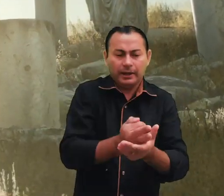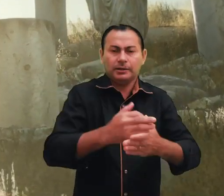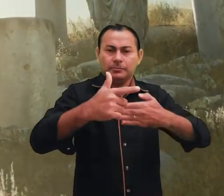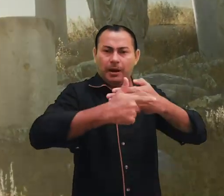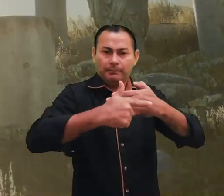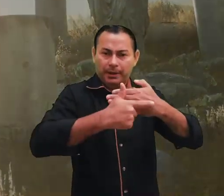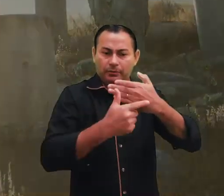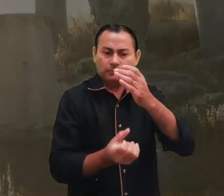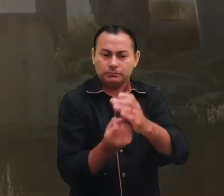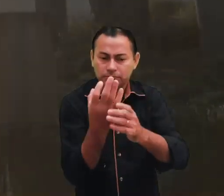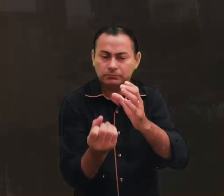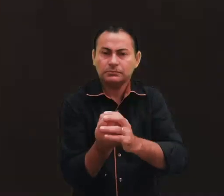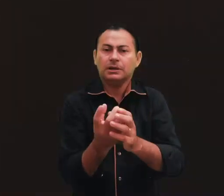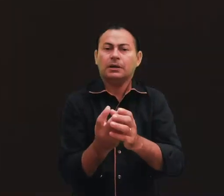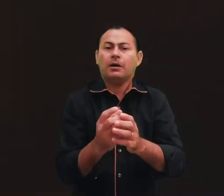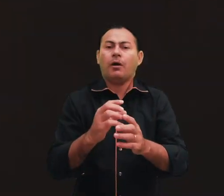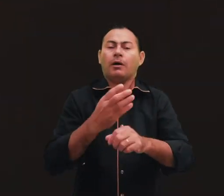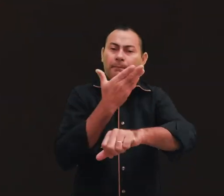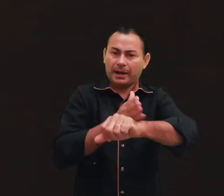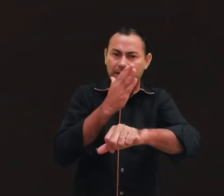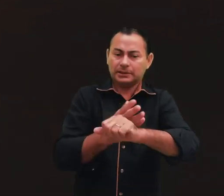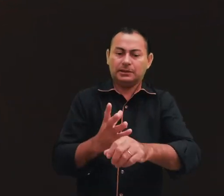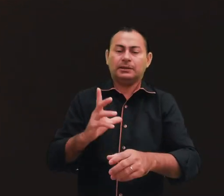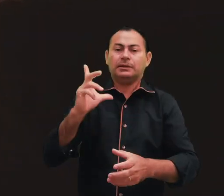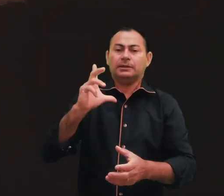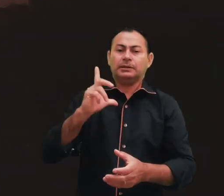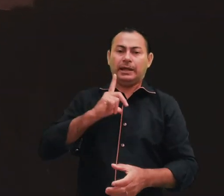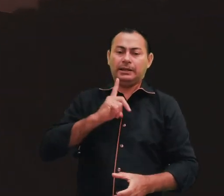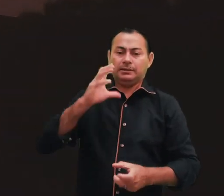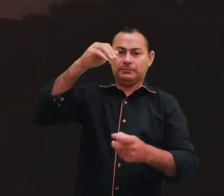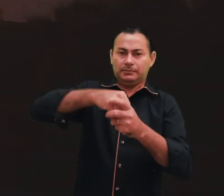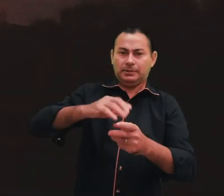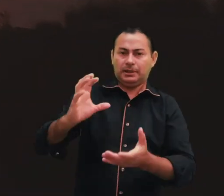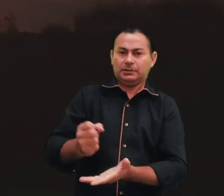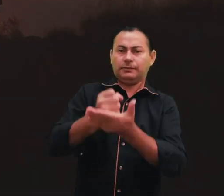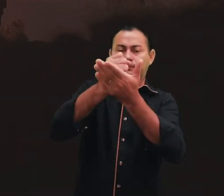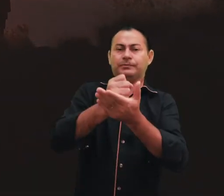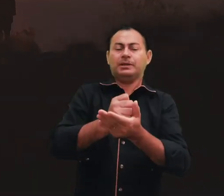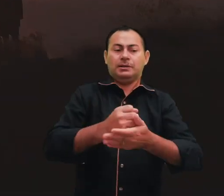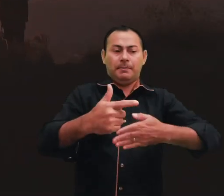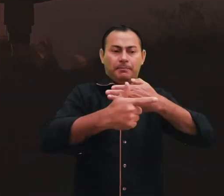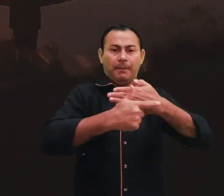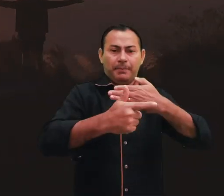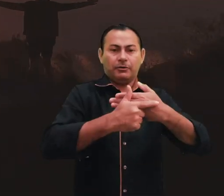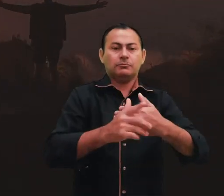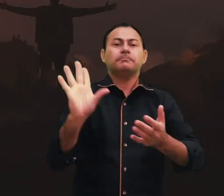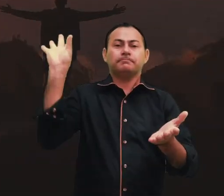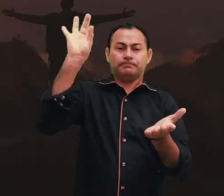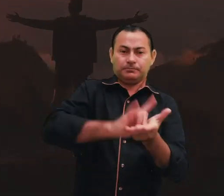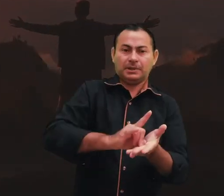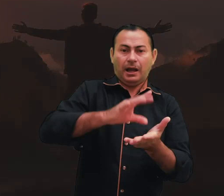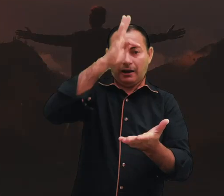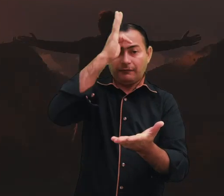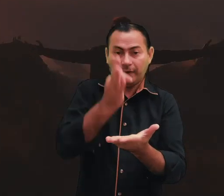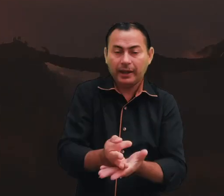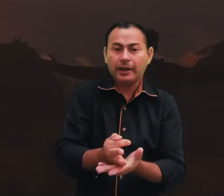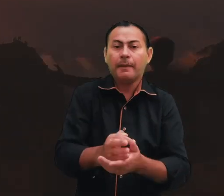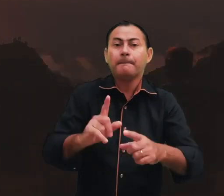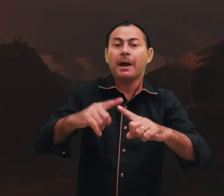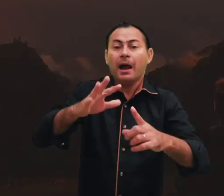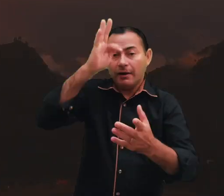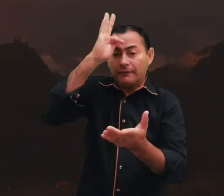que as obras têm na salvação. Esse papel é o de validar a nossa fé, mas é a fé que nos